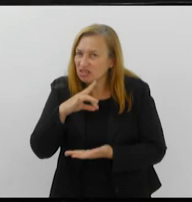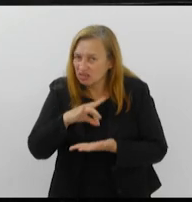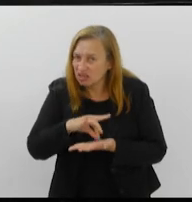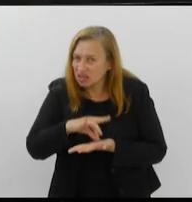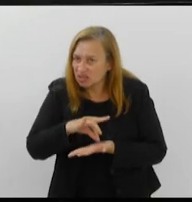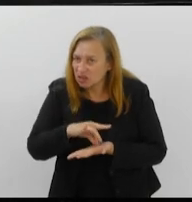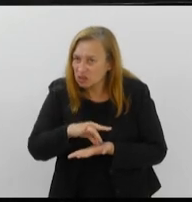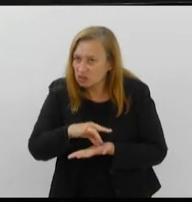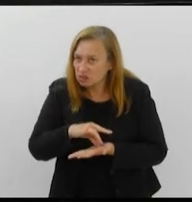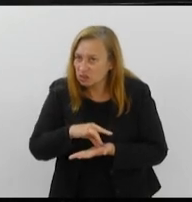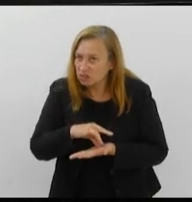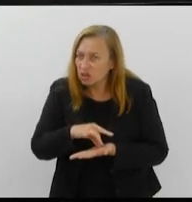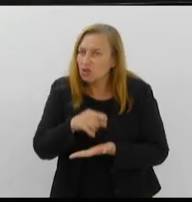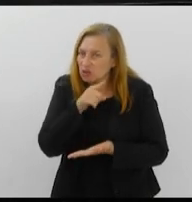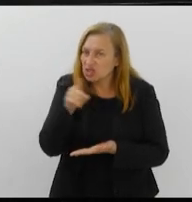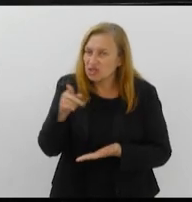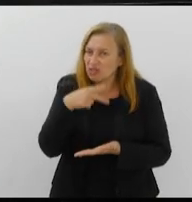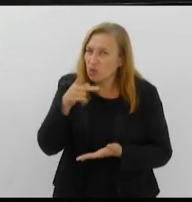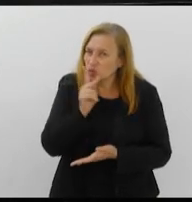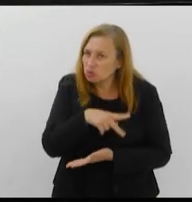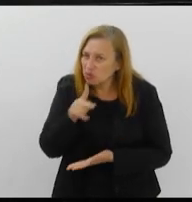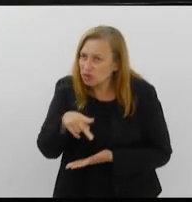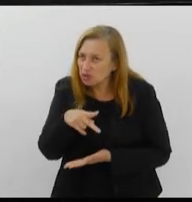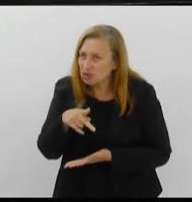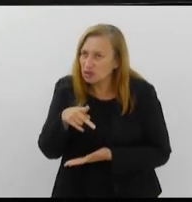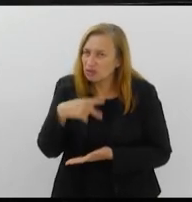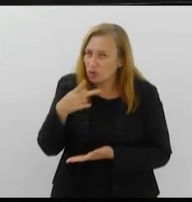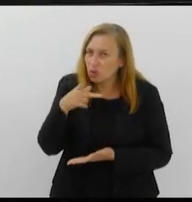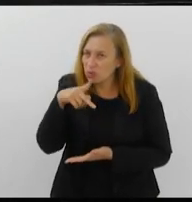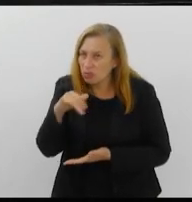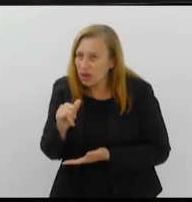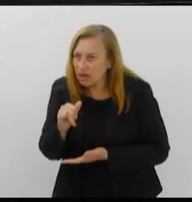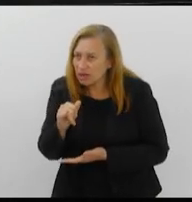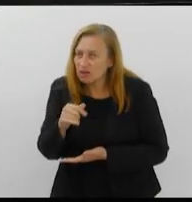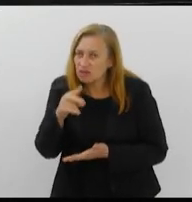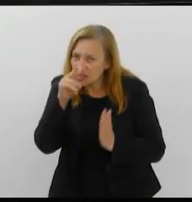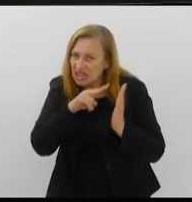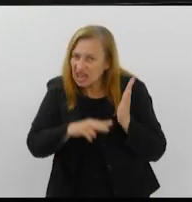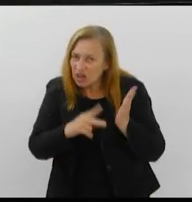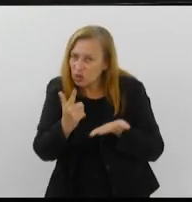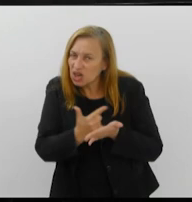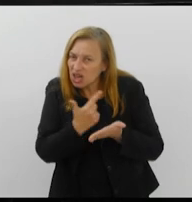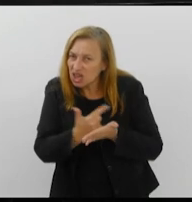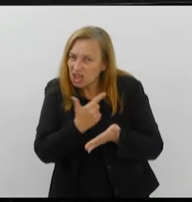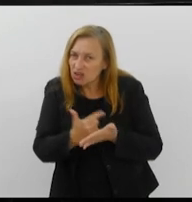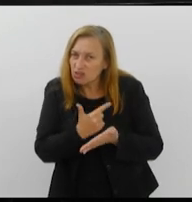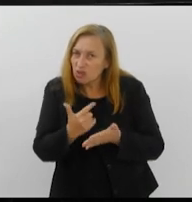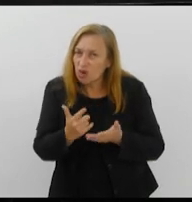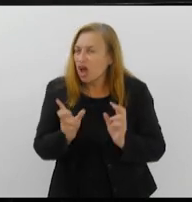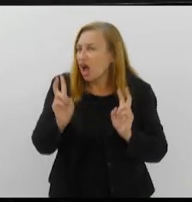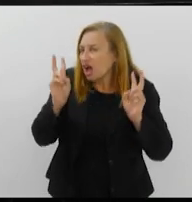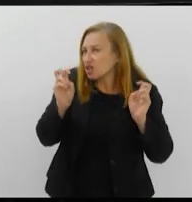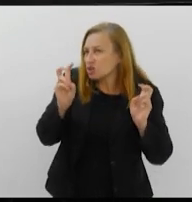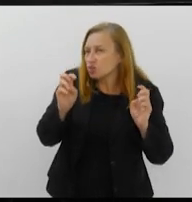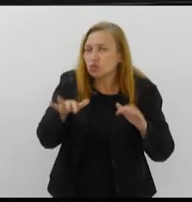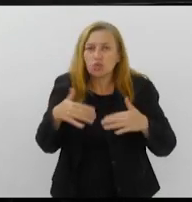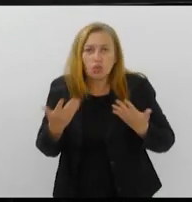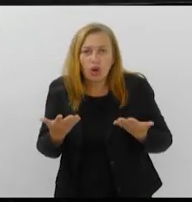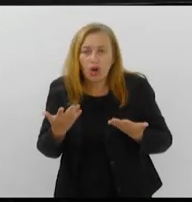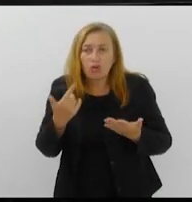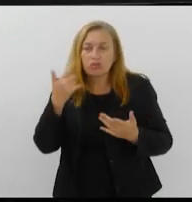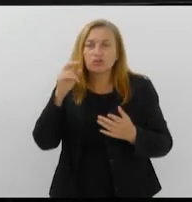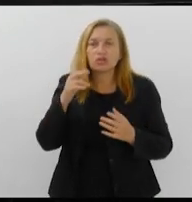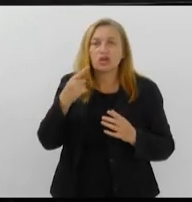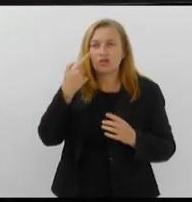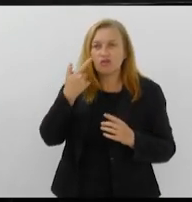Tem especialista? Você falou com os professores, falou com os pais? Você leu algum livro, alguma matéria? Você viu uma referência